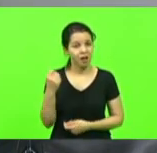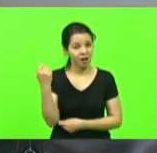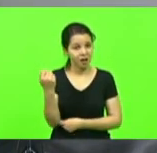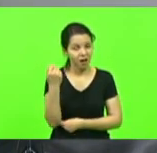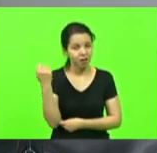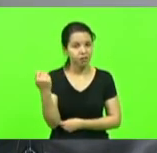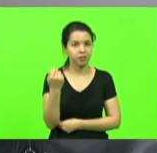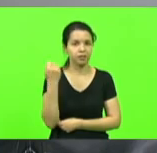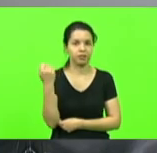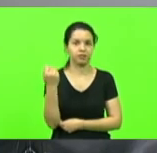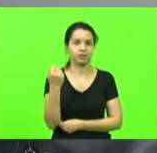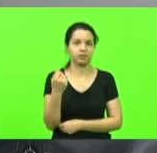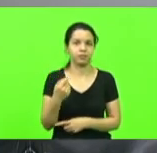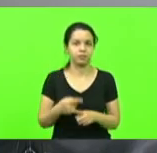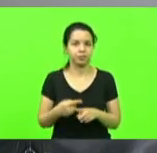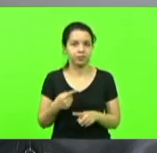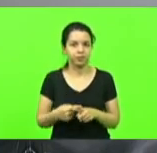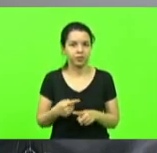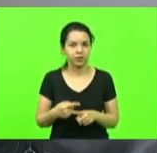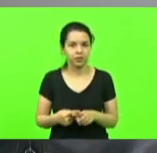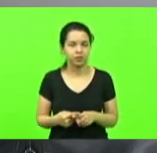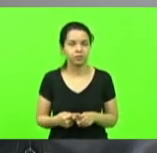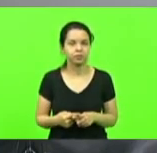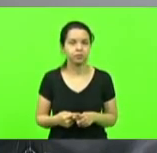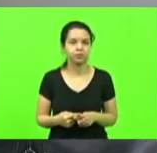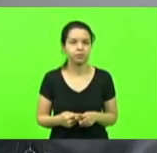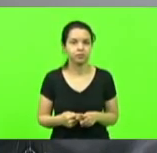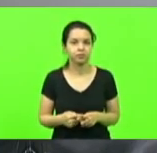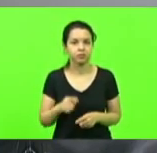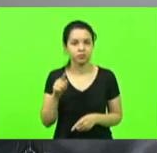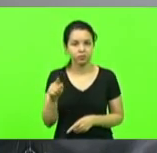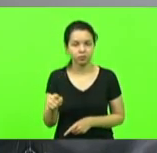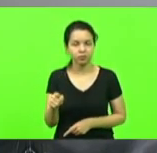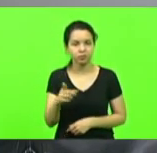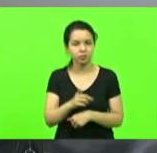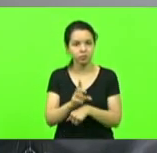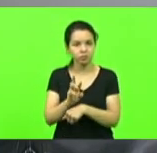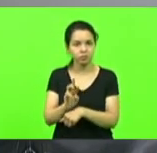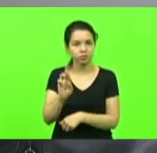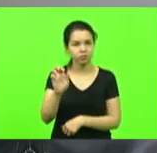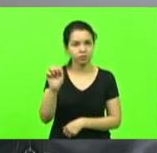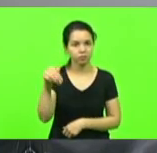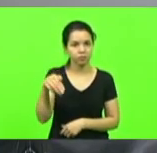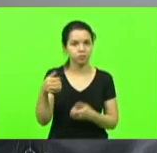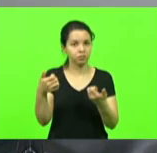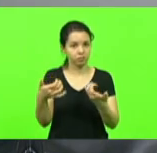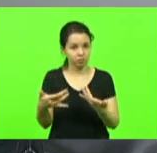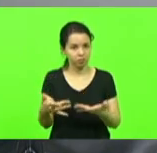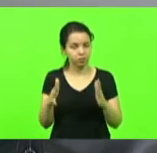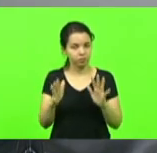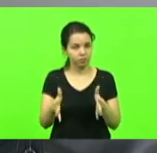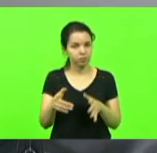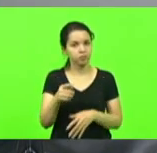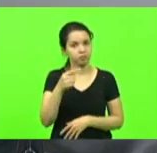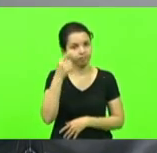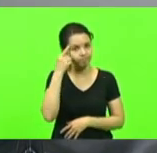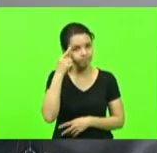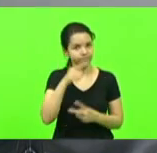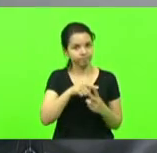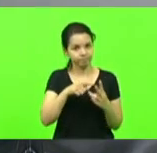Isso é grave, porque justamente como falou o Dr. Ramon, nós temos que pensar em três: